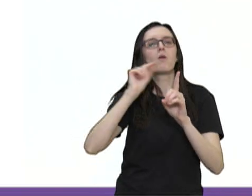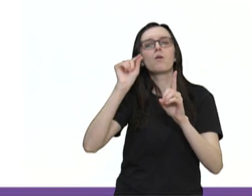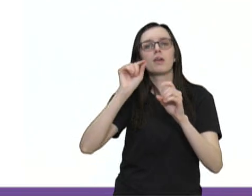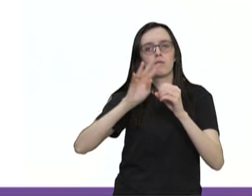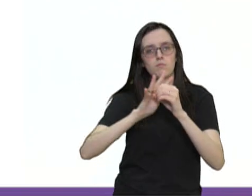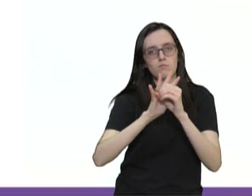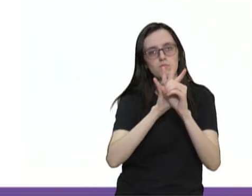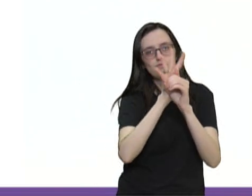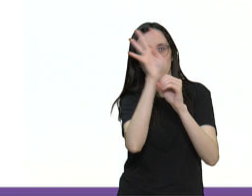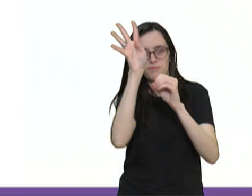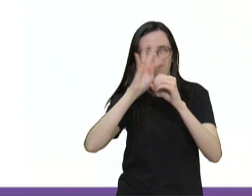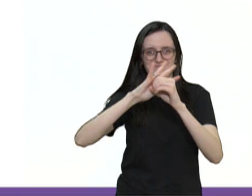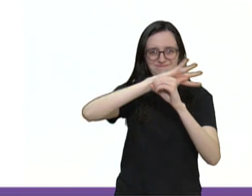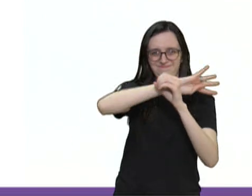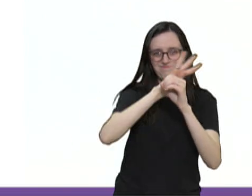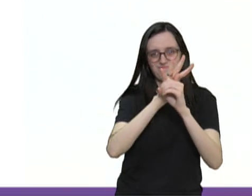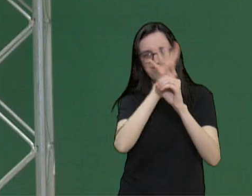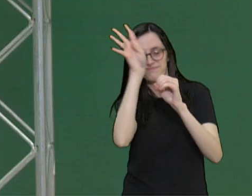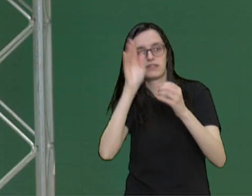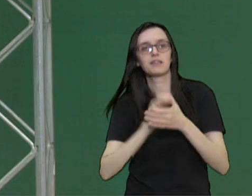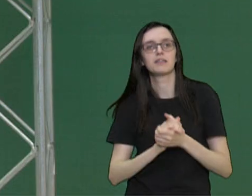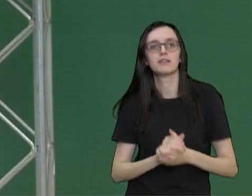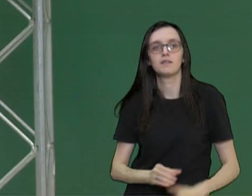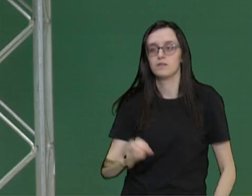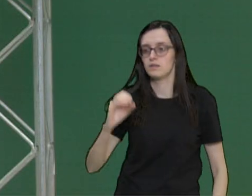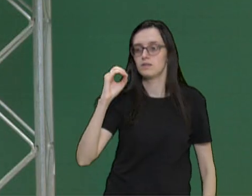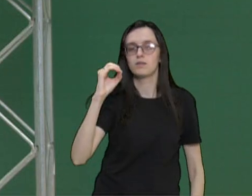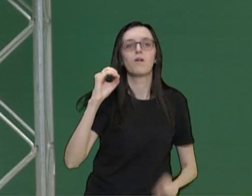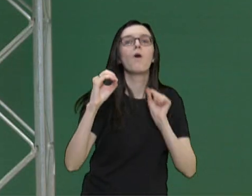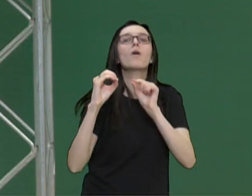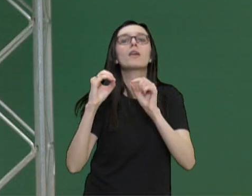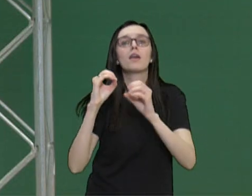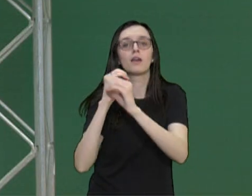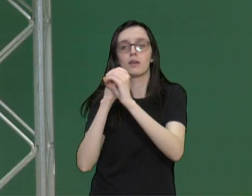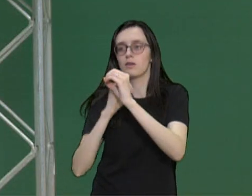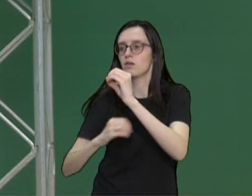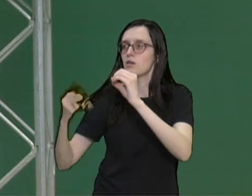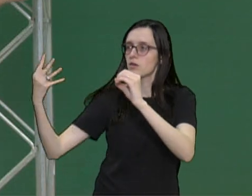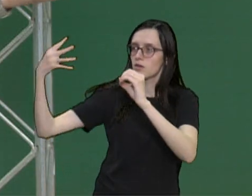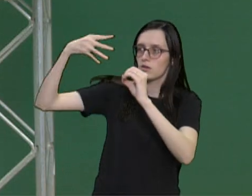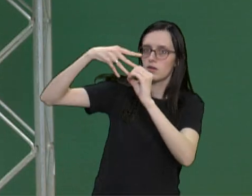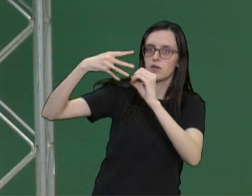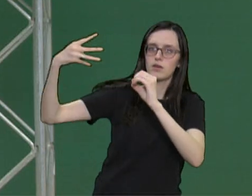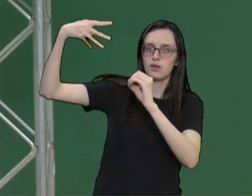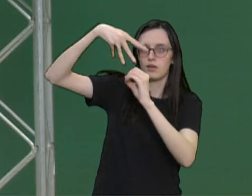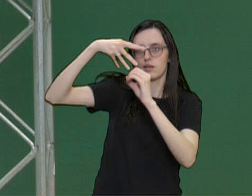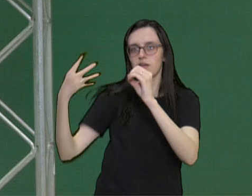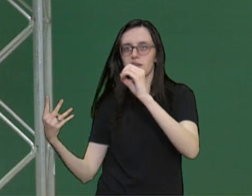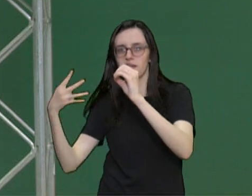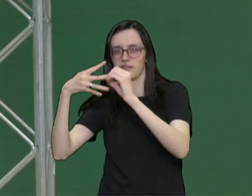seja, sai da carga. E a carga negativa tem linhas de campo do tipo convergente, ou